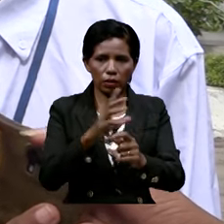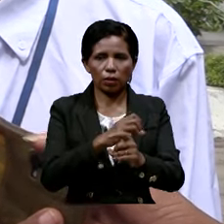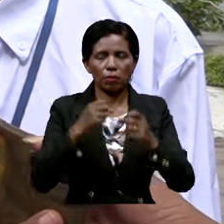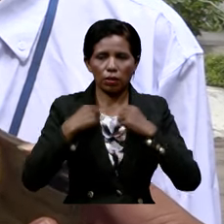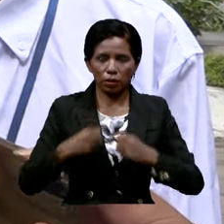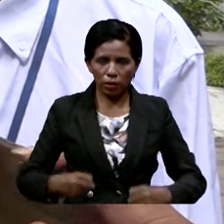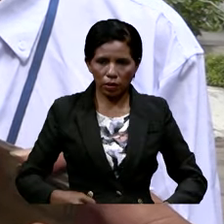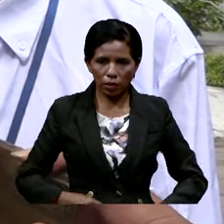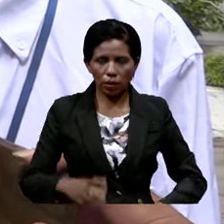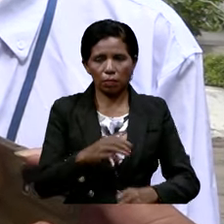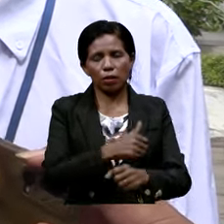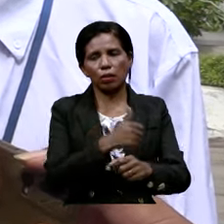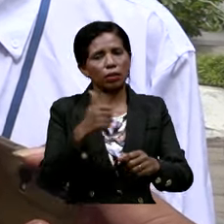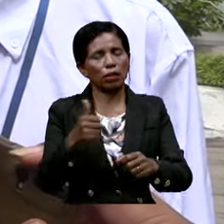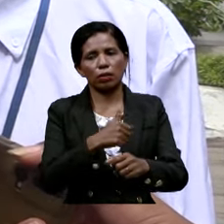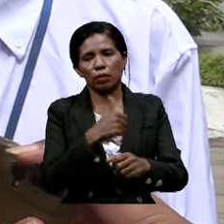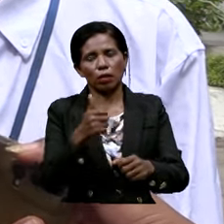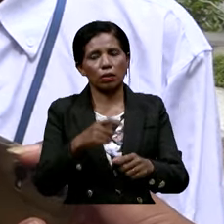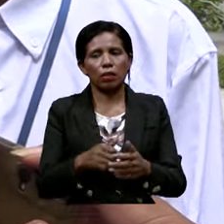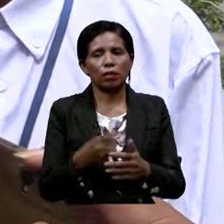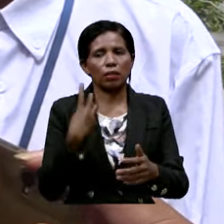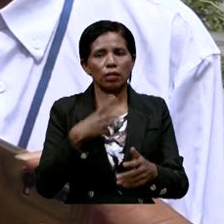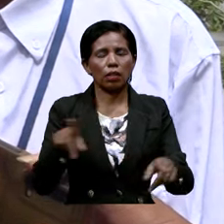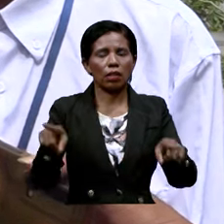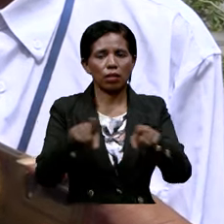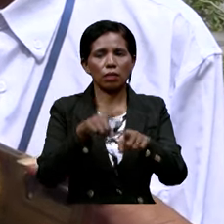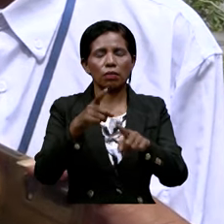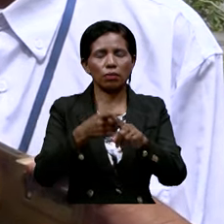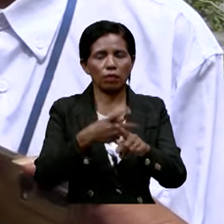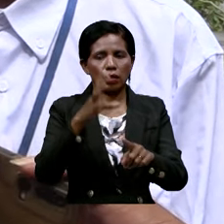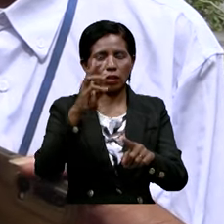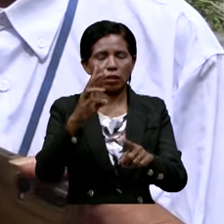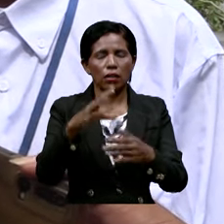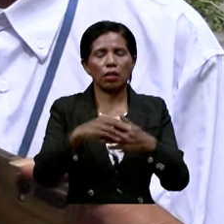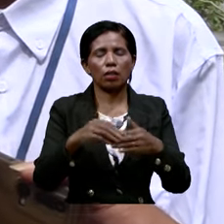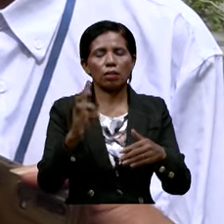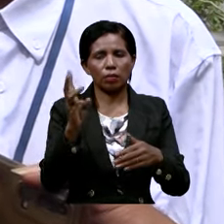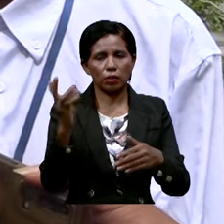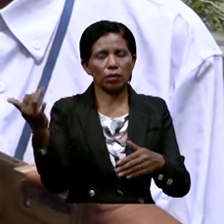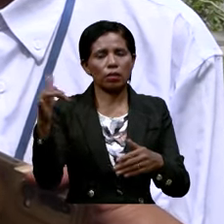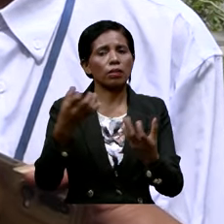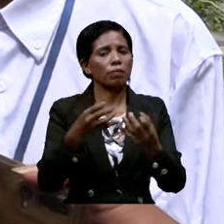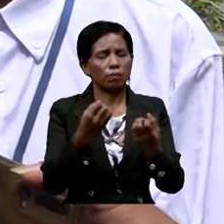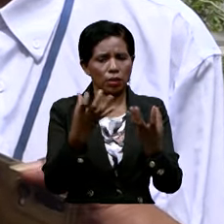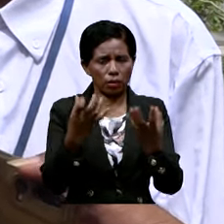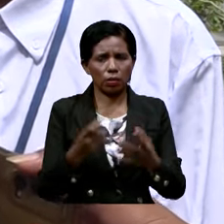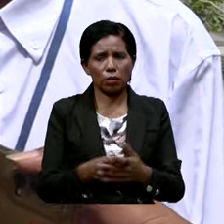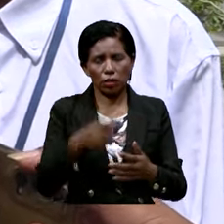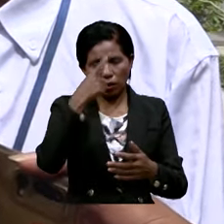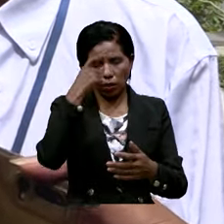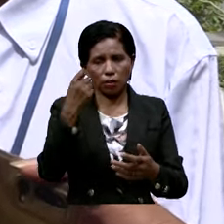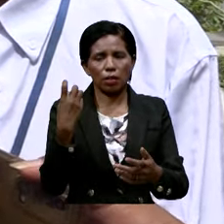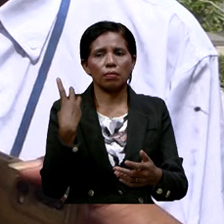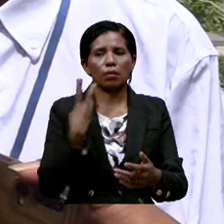saúde, etc, etc, sira nene, ne ita compara ba fulang ida $60 ne sira liutia ida ne. Tamba sama ita